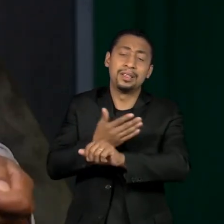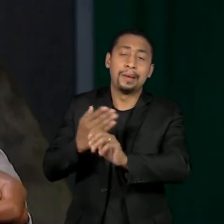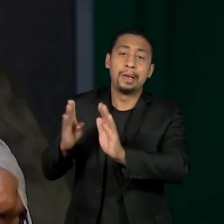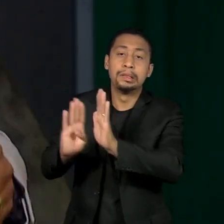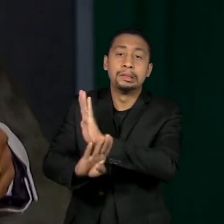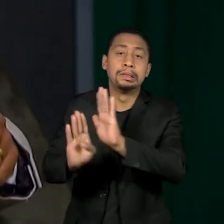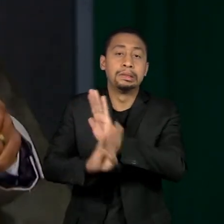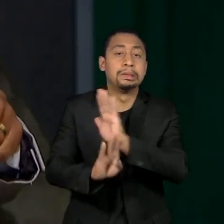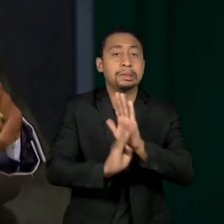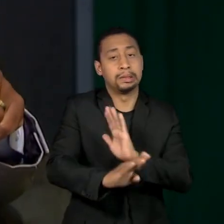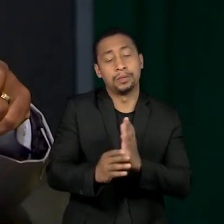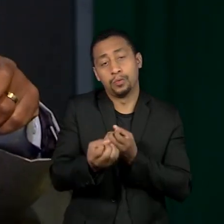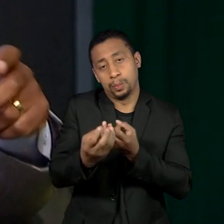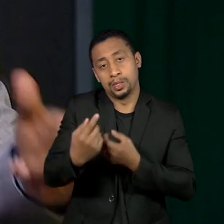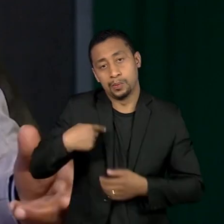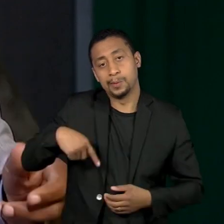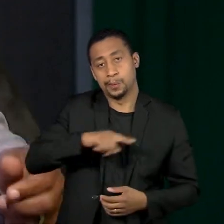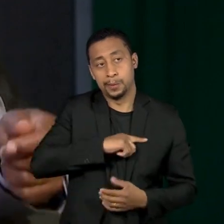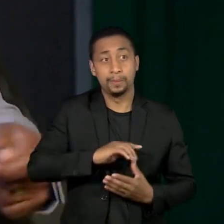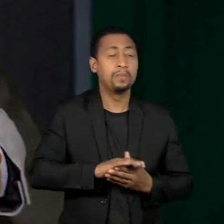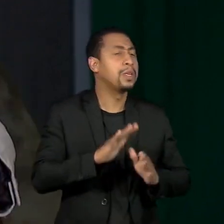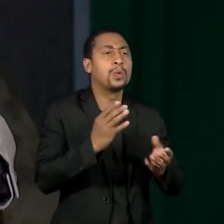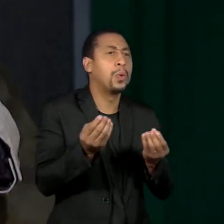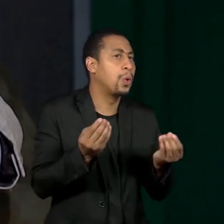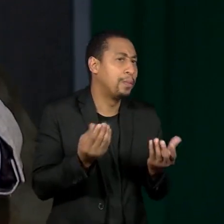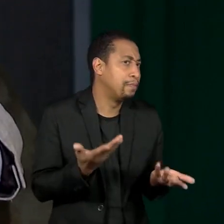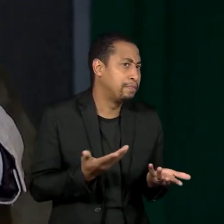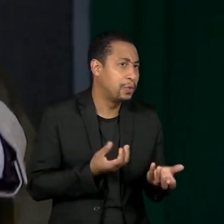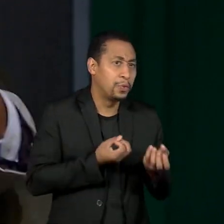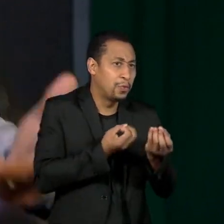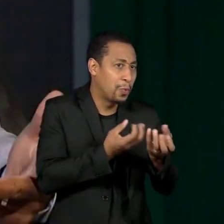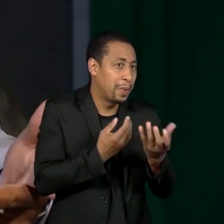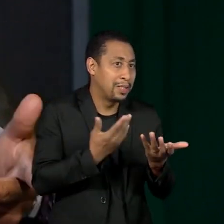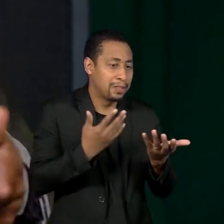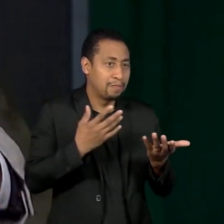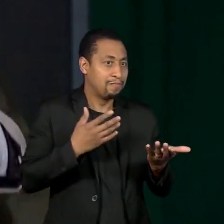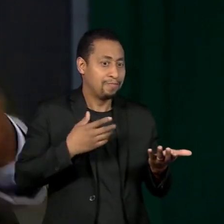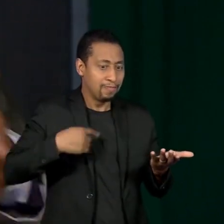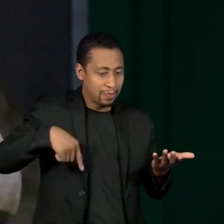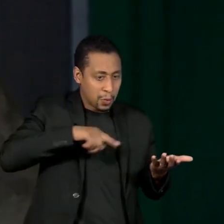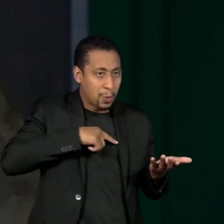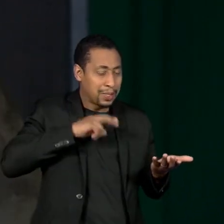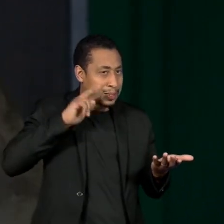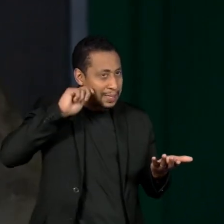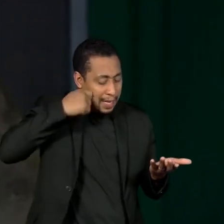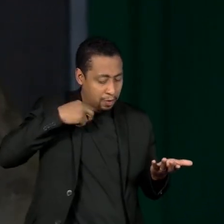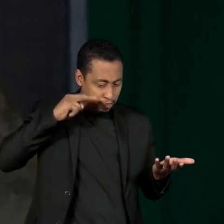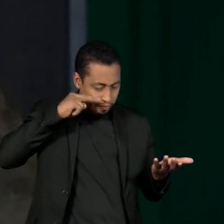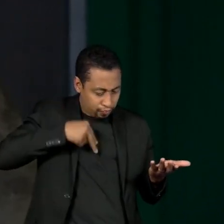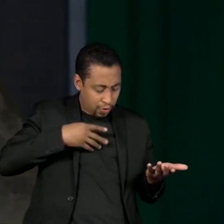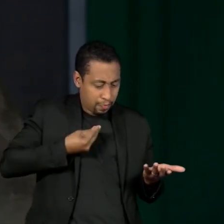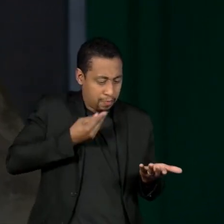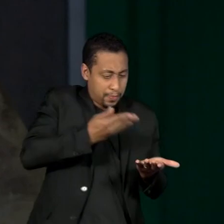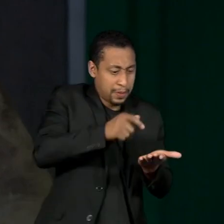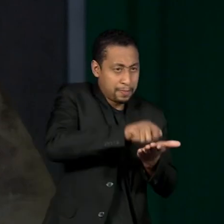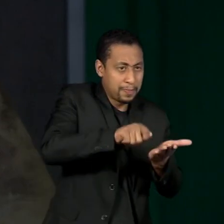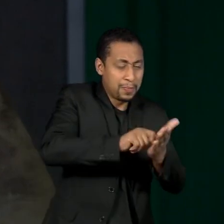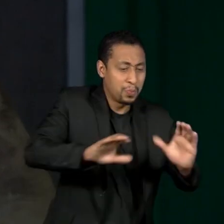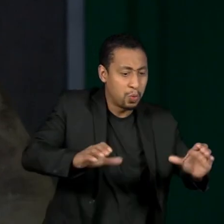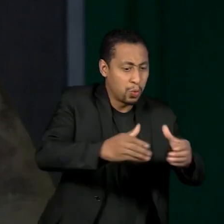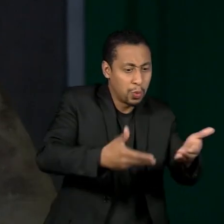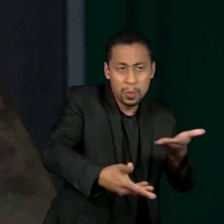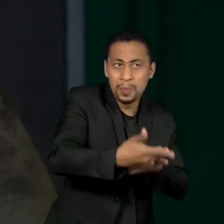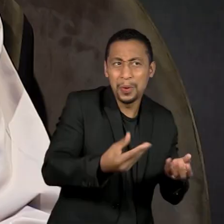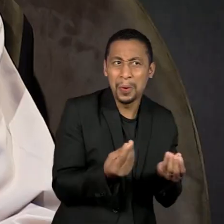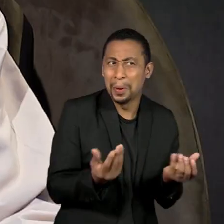como é que é essa subjetividade, como é que é escrever de si mesmo para si mesmo? Você concorda com isso? É isso? Oswaldo de Camargo está